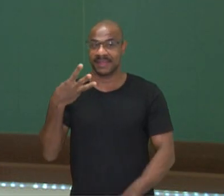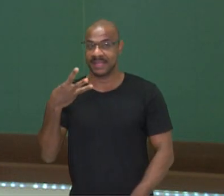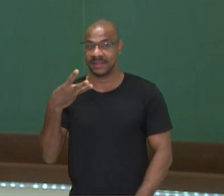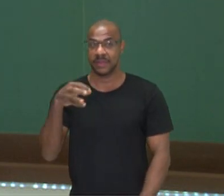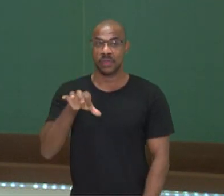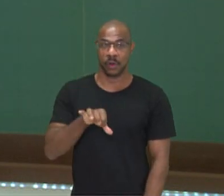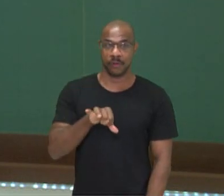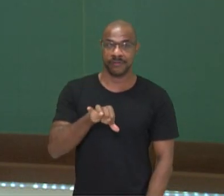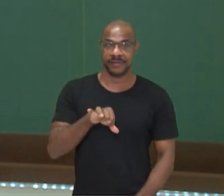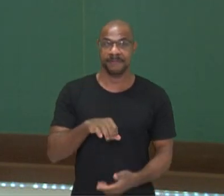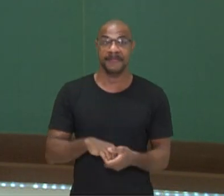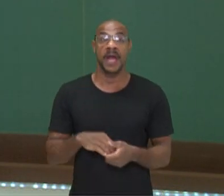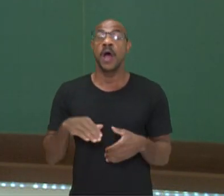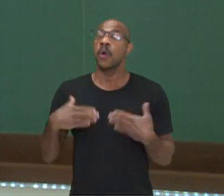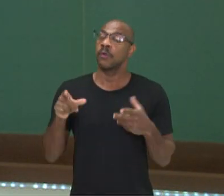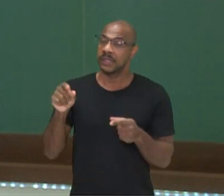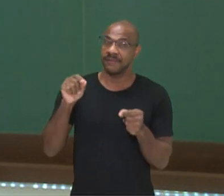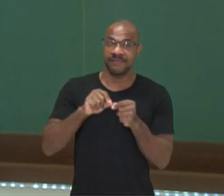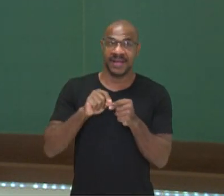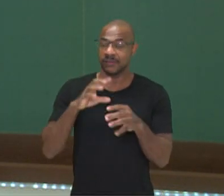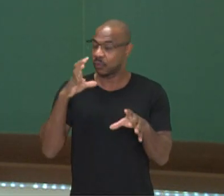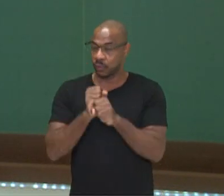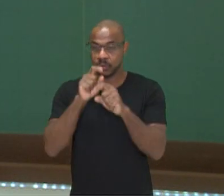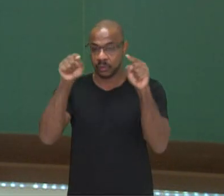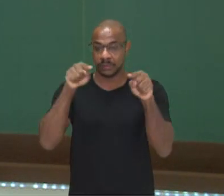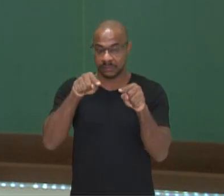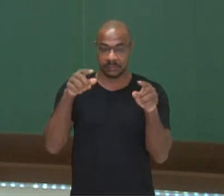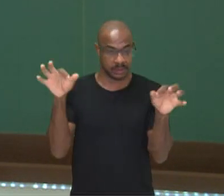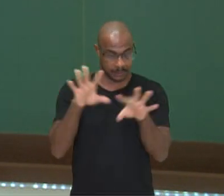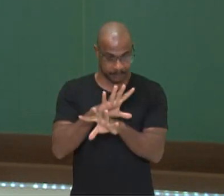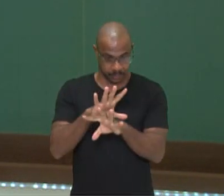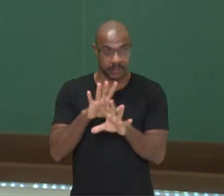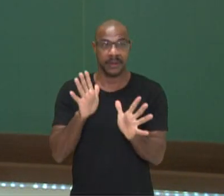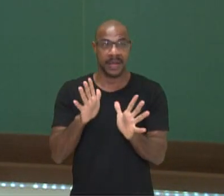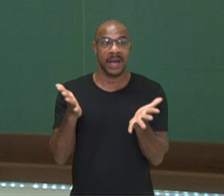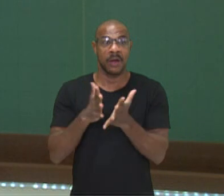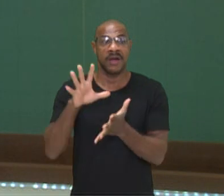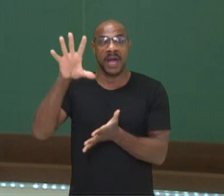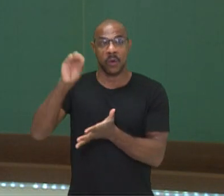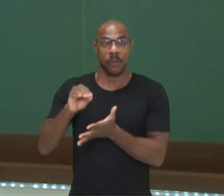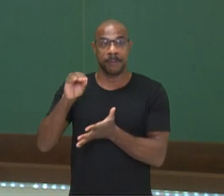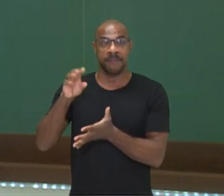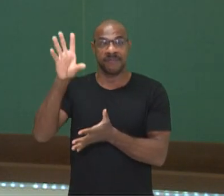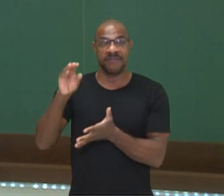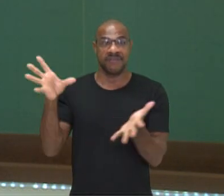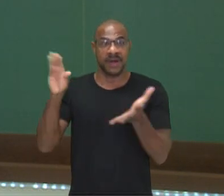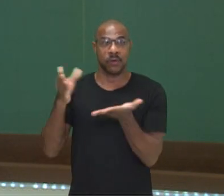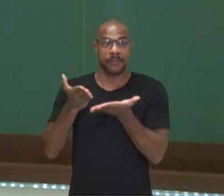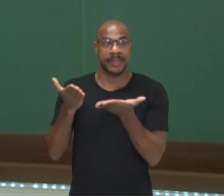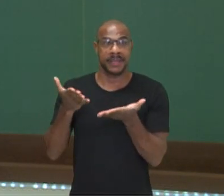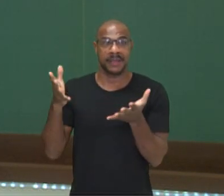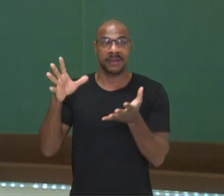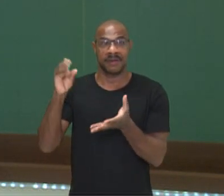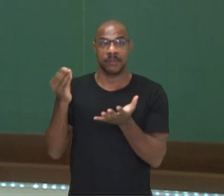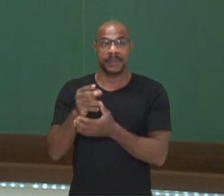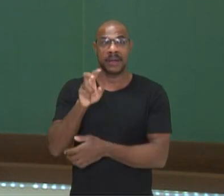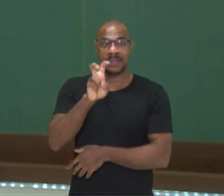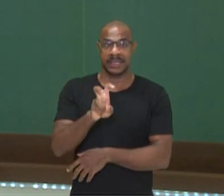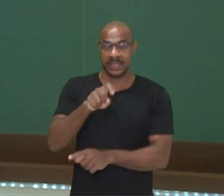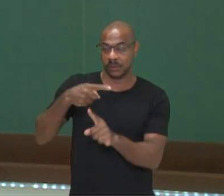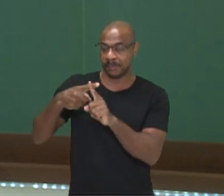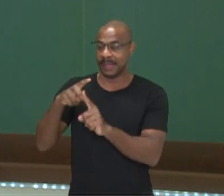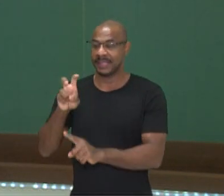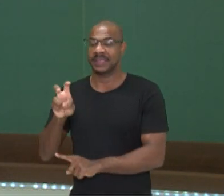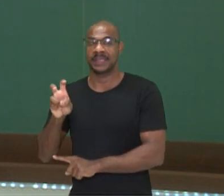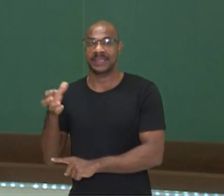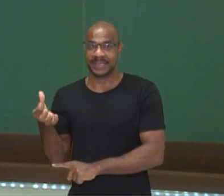9. Quando eu resolvo tudo que está do parênteses, é como se eu estivesse eliminando este parênteses. Então, eu posso